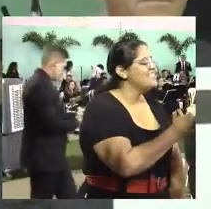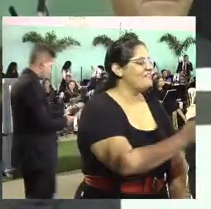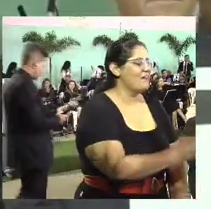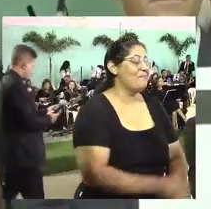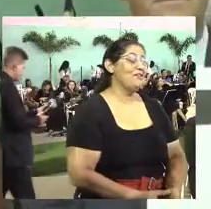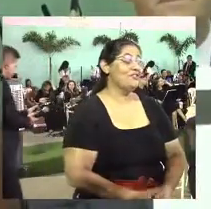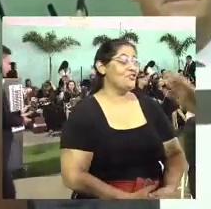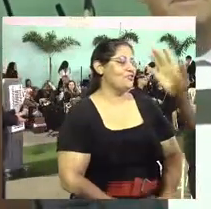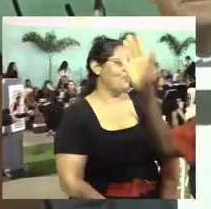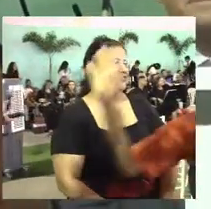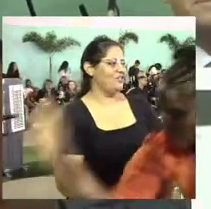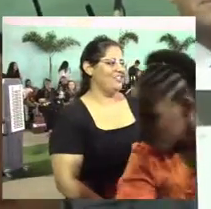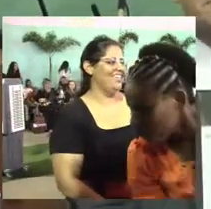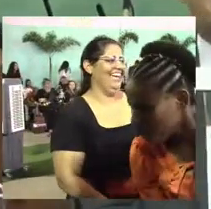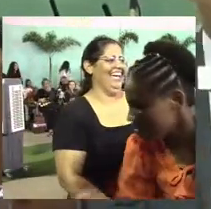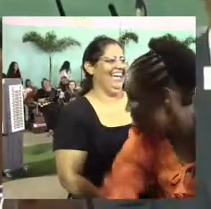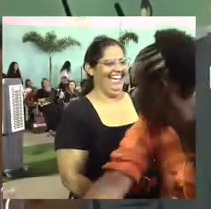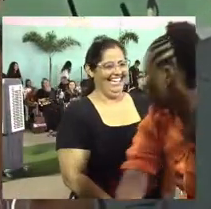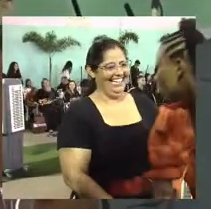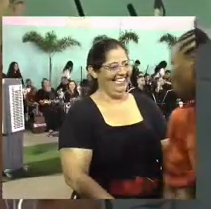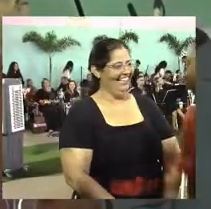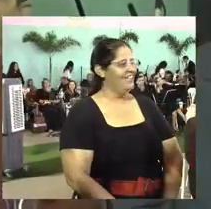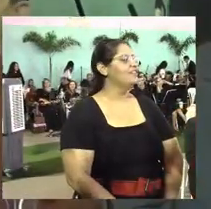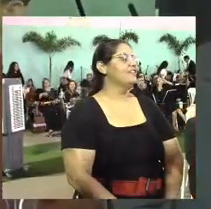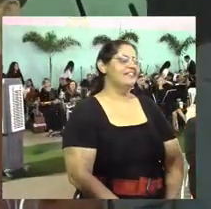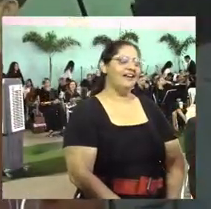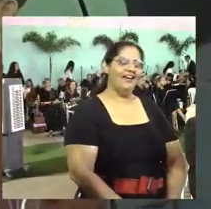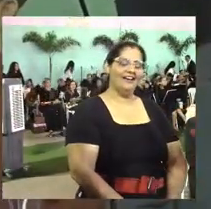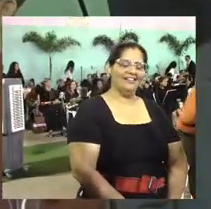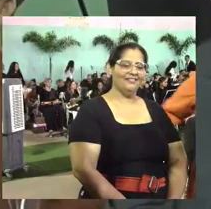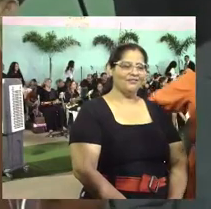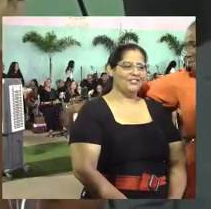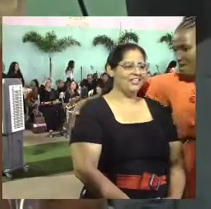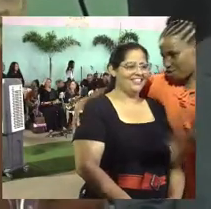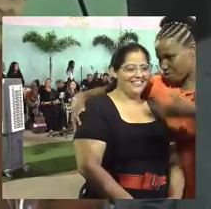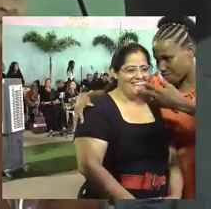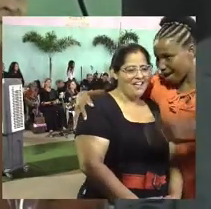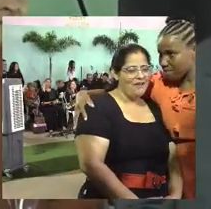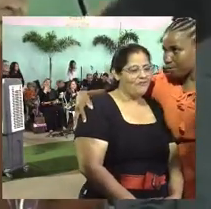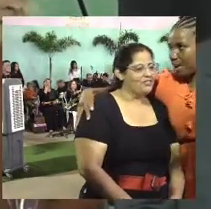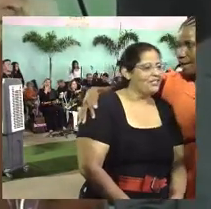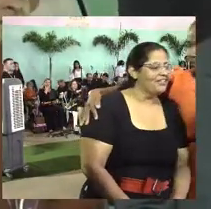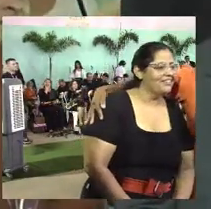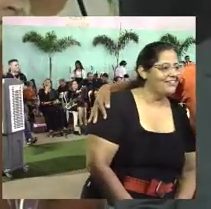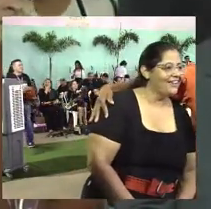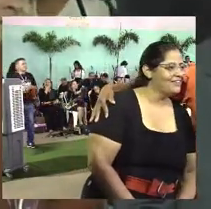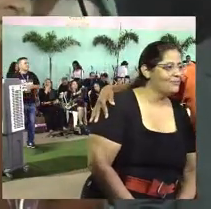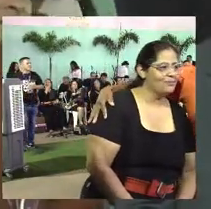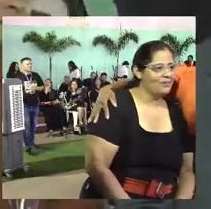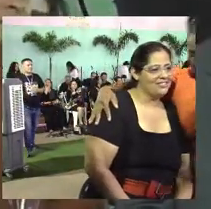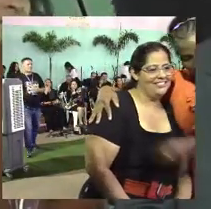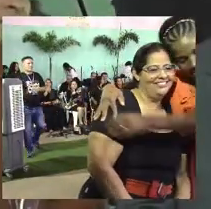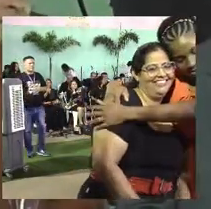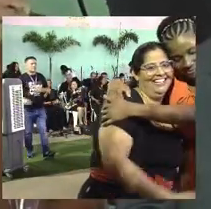chegou informações está conosco Vereador Rafael fera Não sei se está aqui próximo